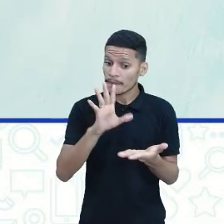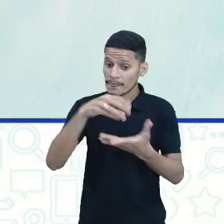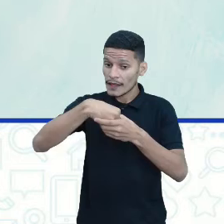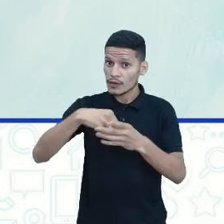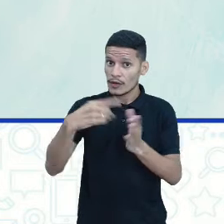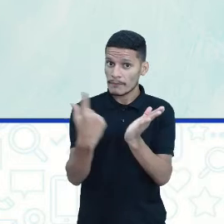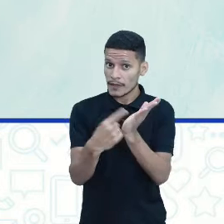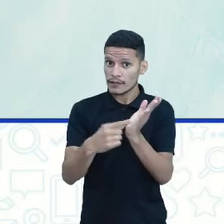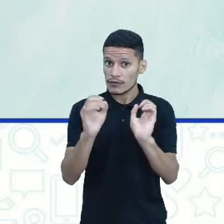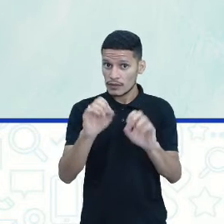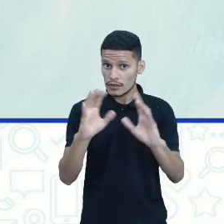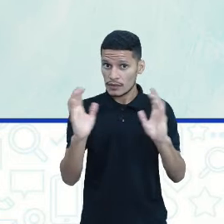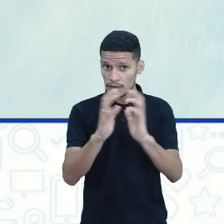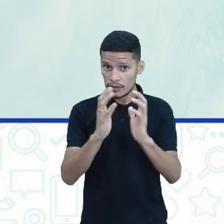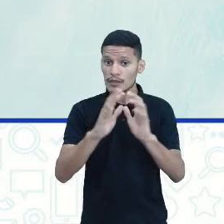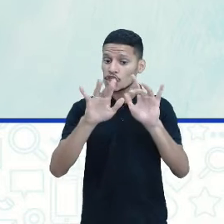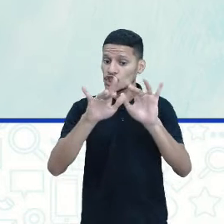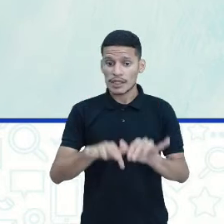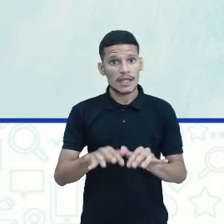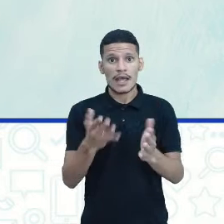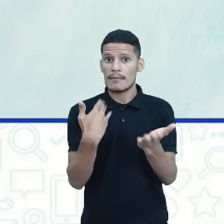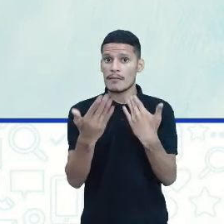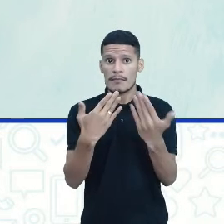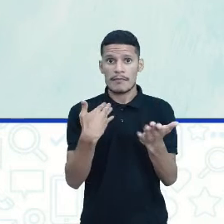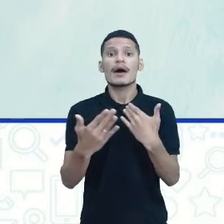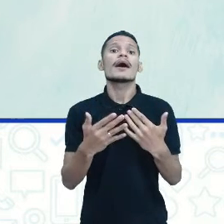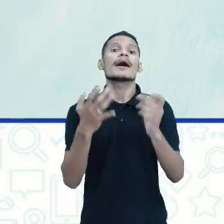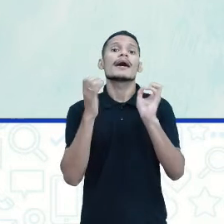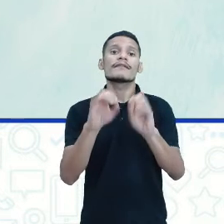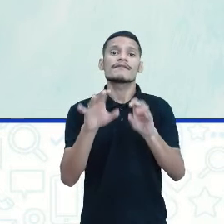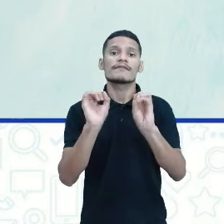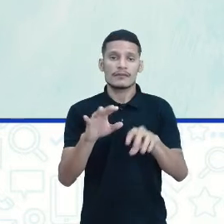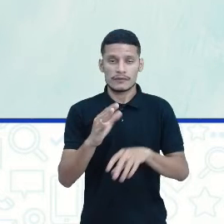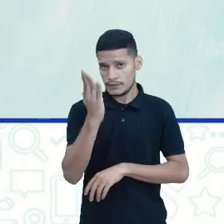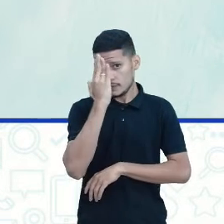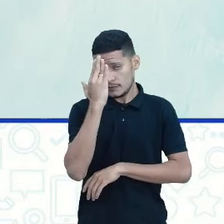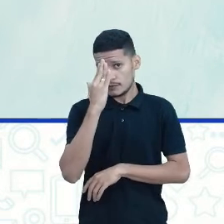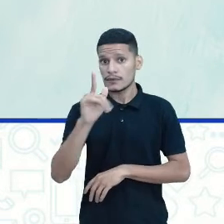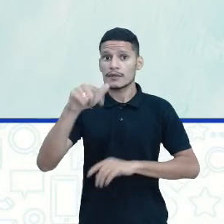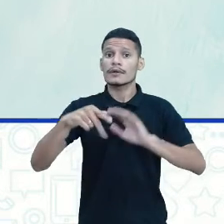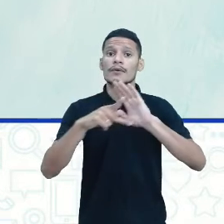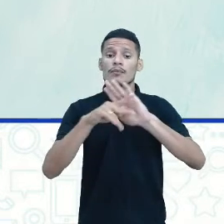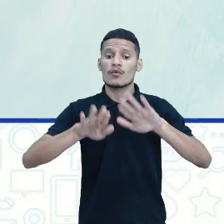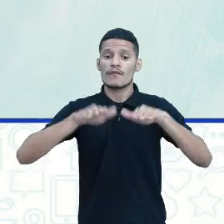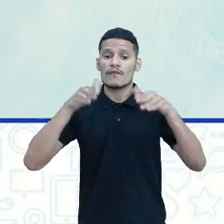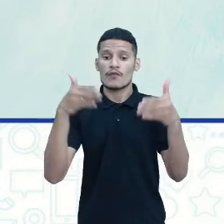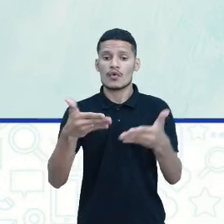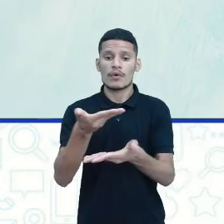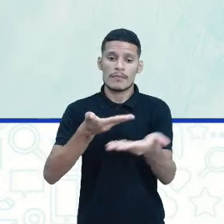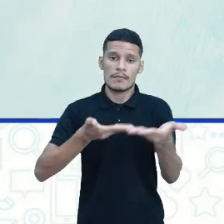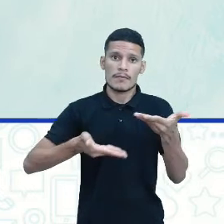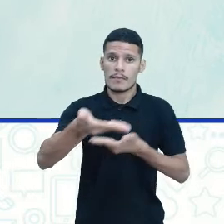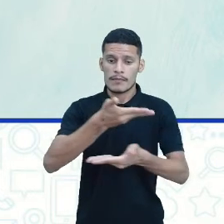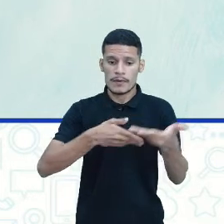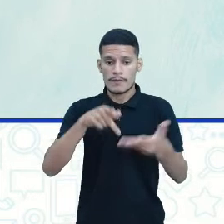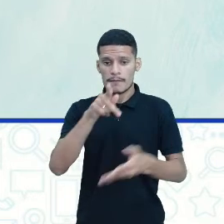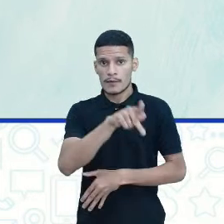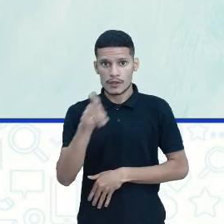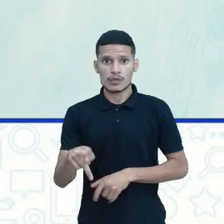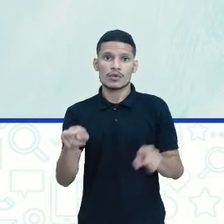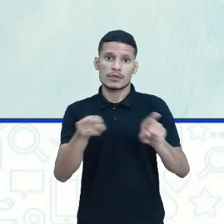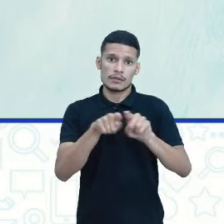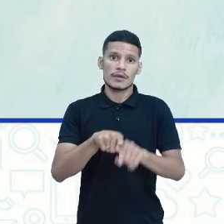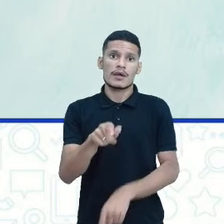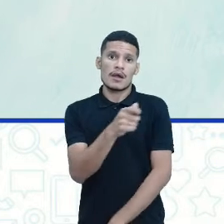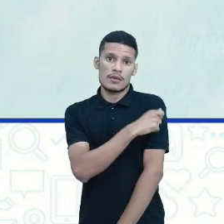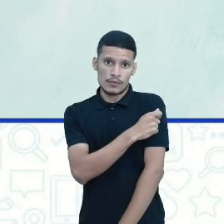no aplicativo, o chat será um chat educacional, o que se configura com a finalidade de interação entre professores e